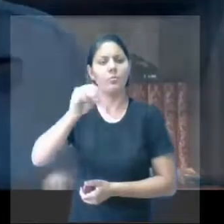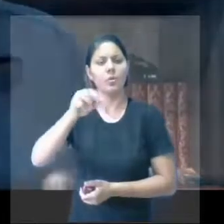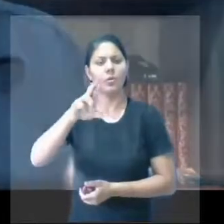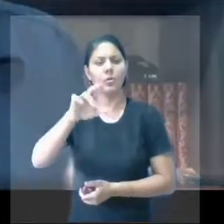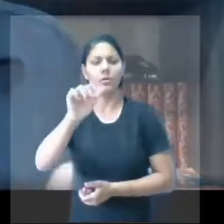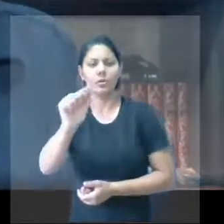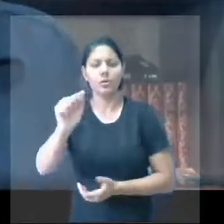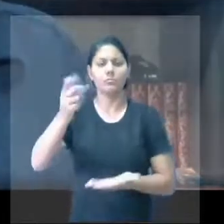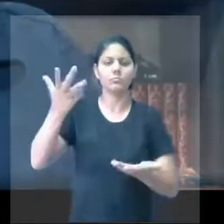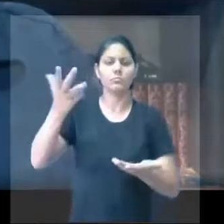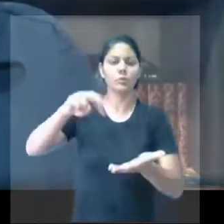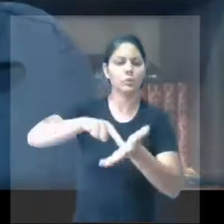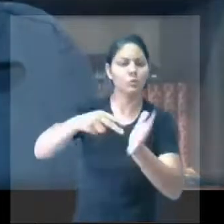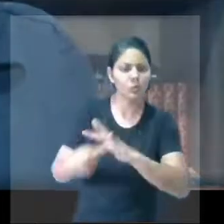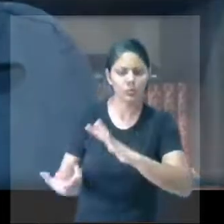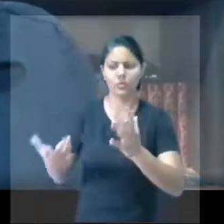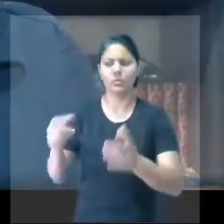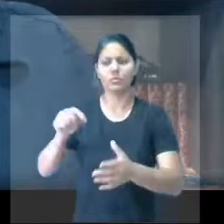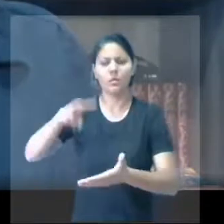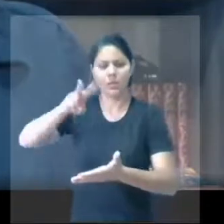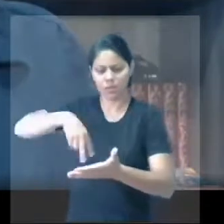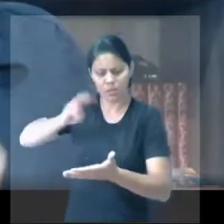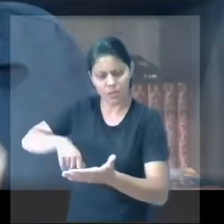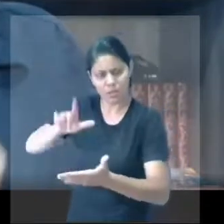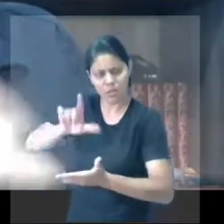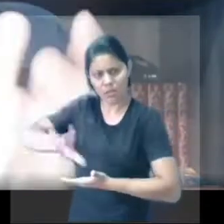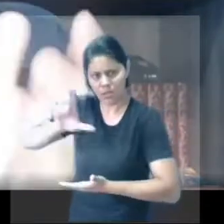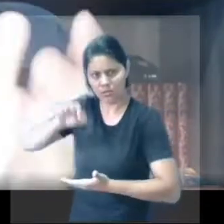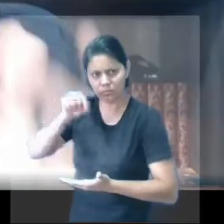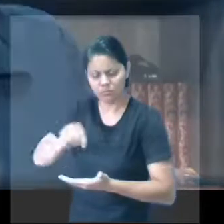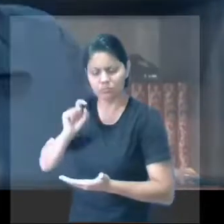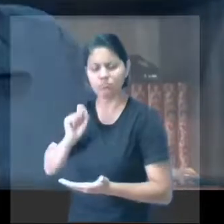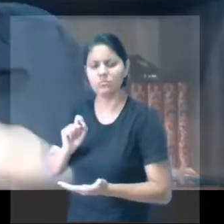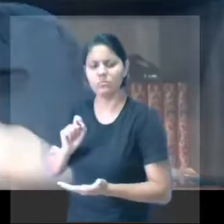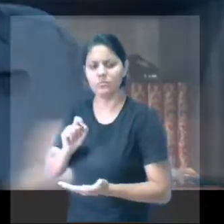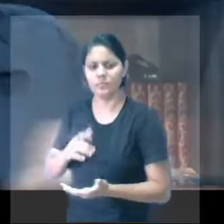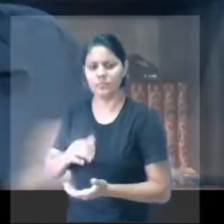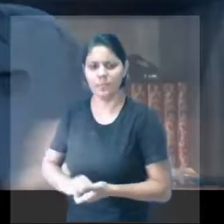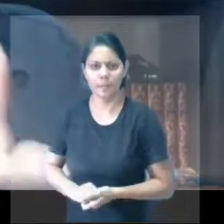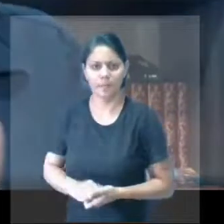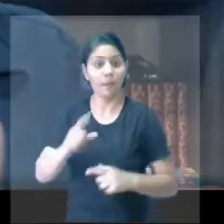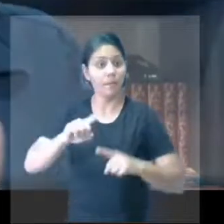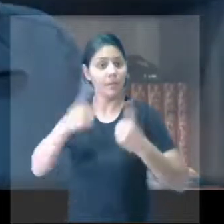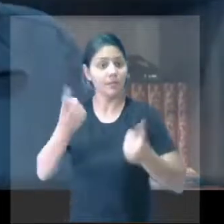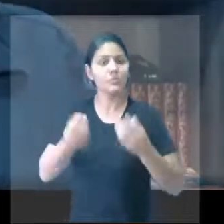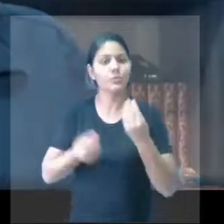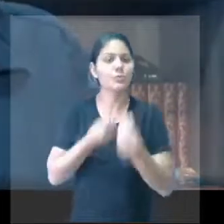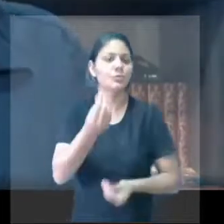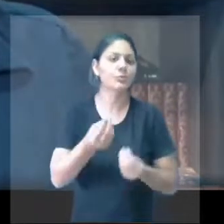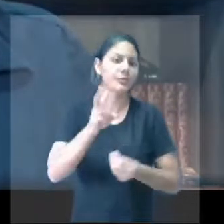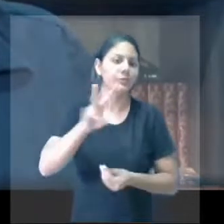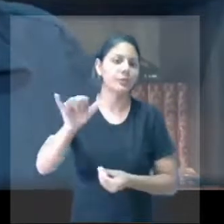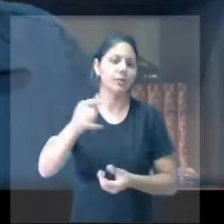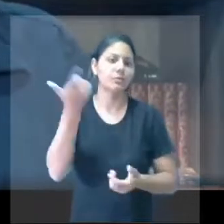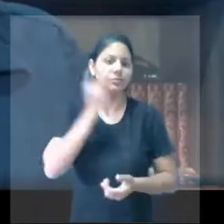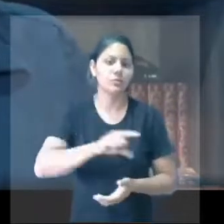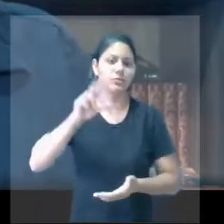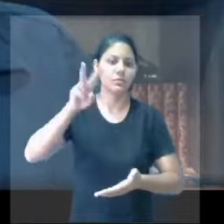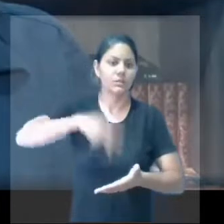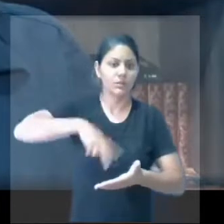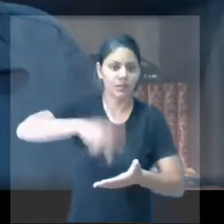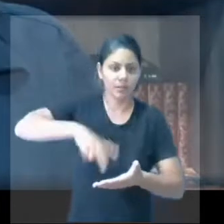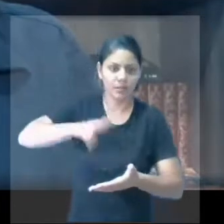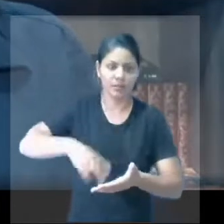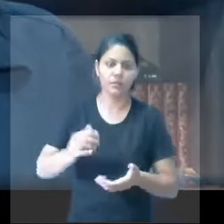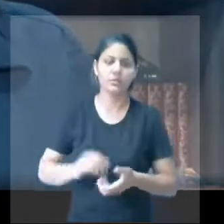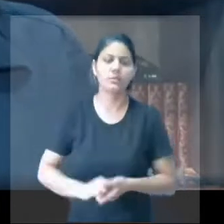de se interpretar aquela obra de forma literal, mas as formas são diversas, né? O meio que você vai usar para ler uma obra